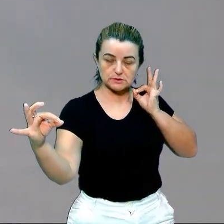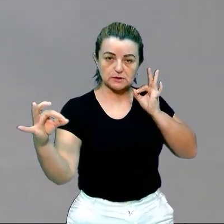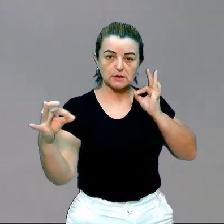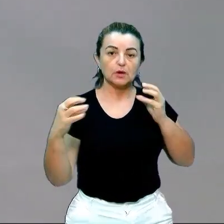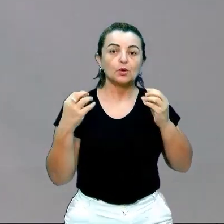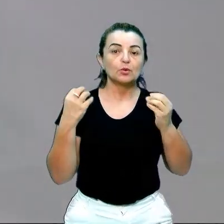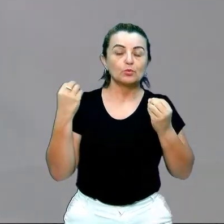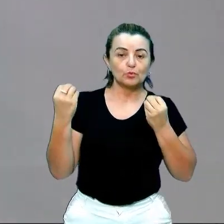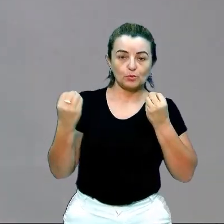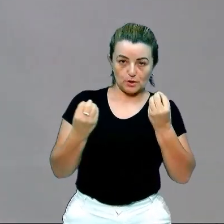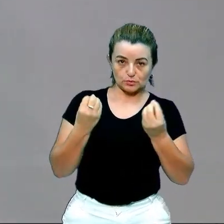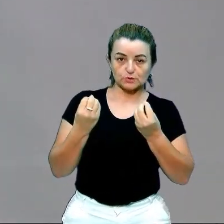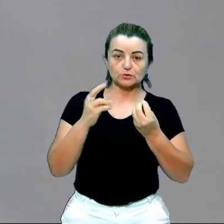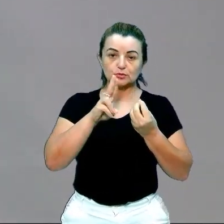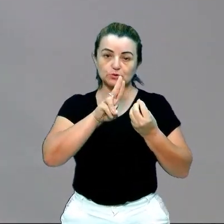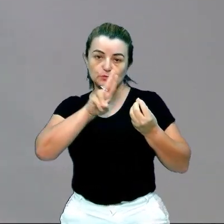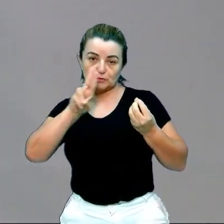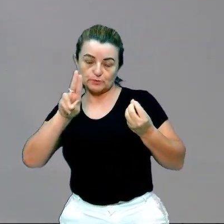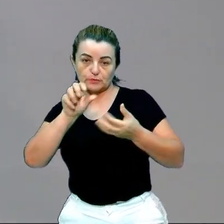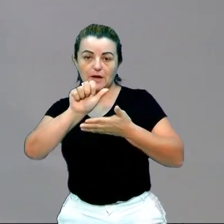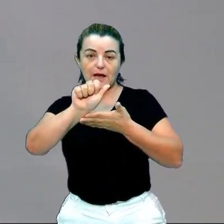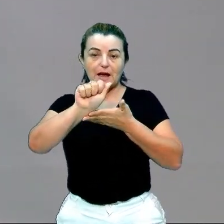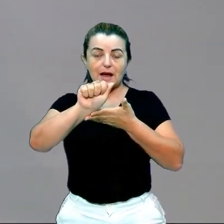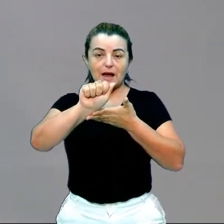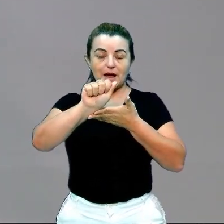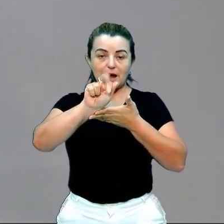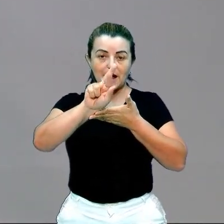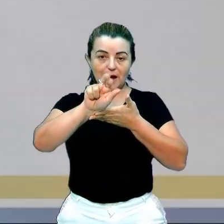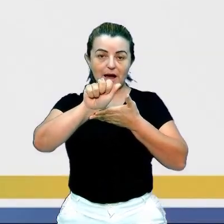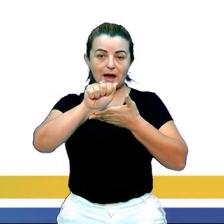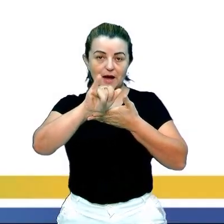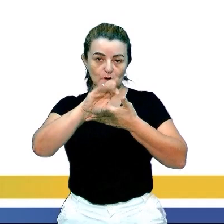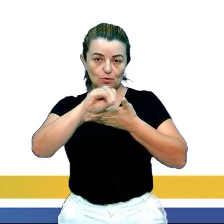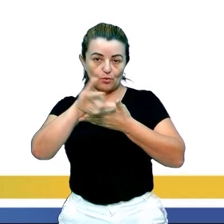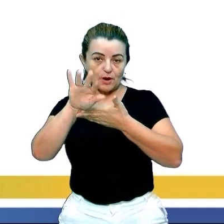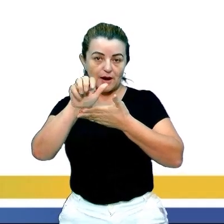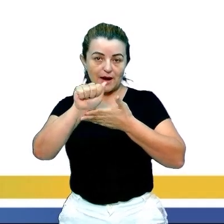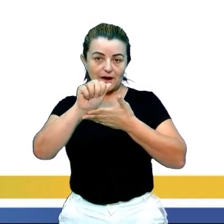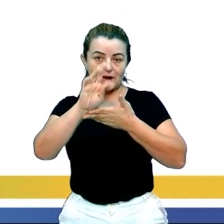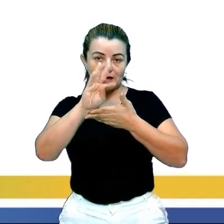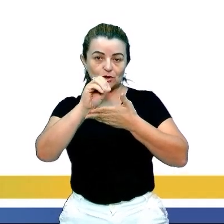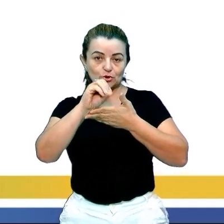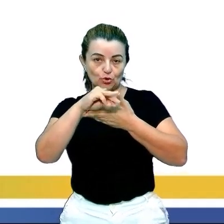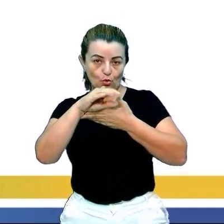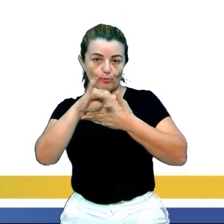elétron mais externo é o que a gente chama de raio atômico, ok? Vamos lá.